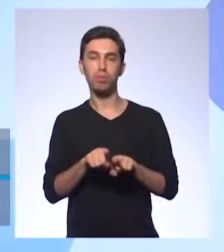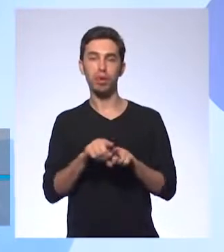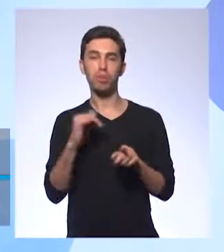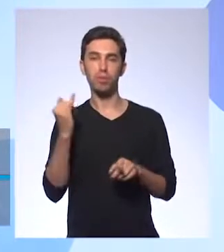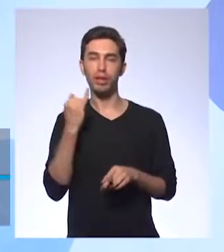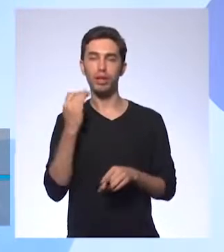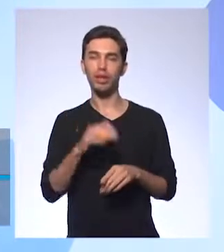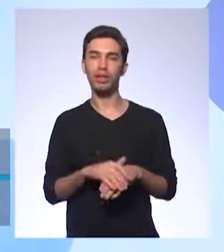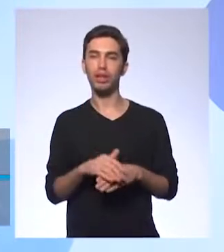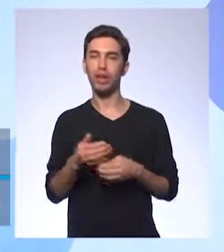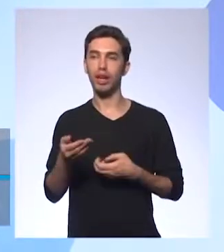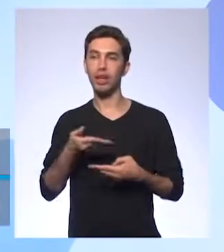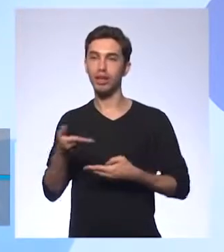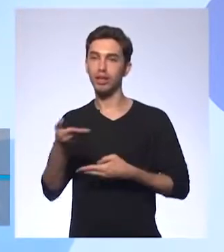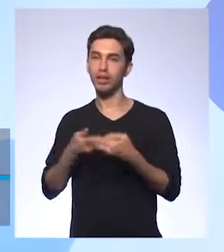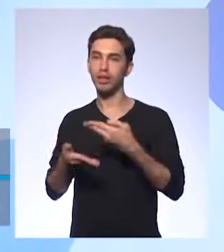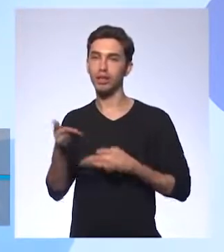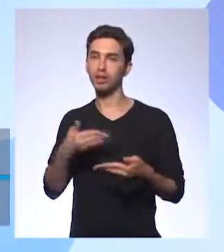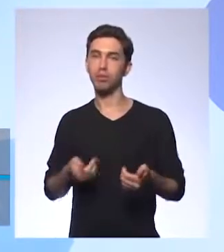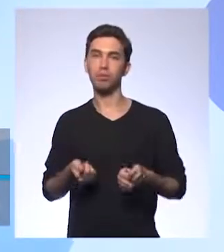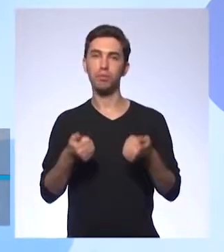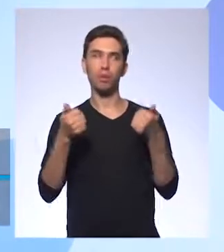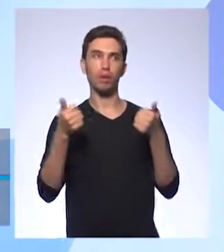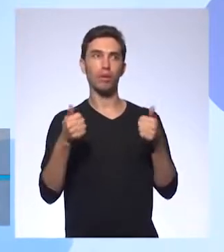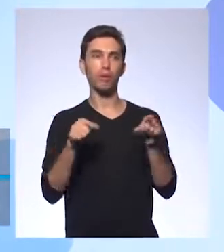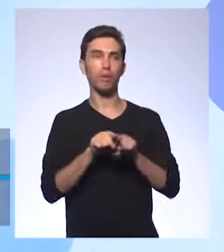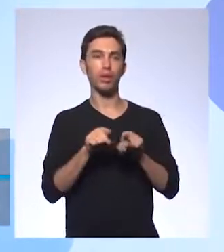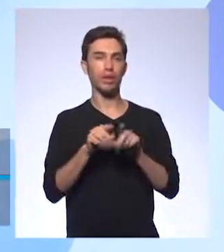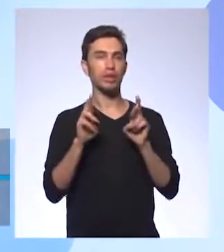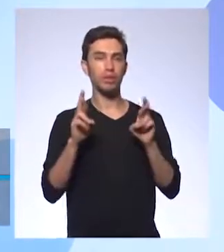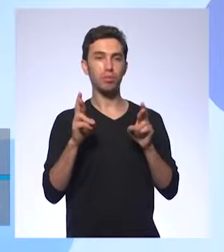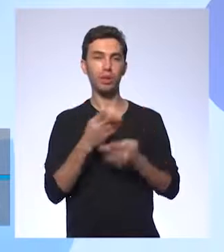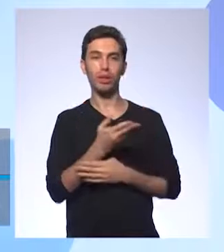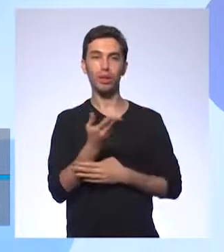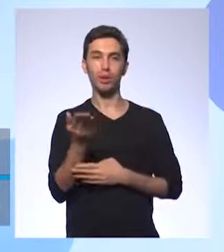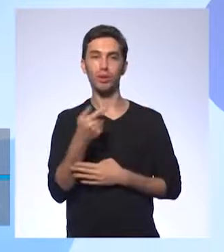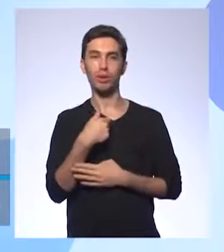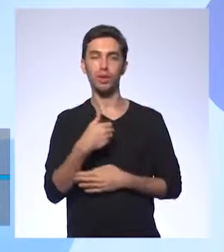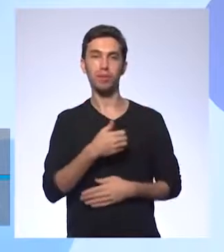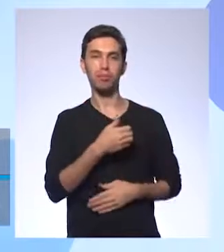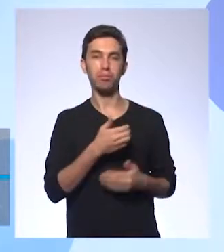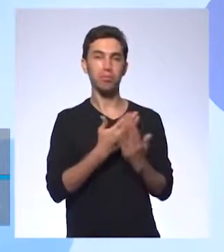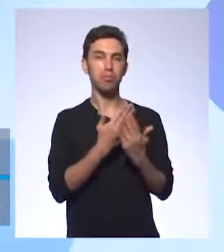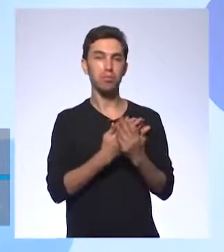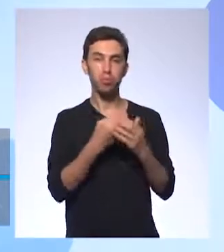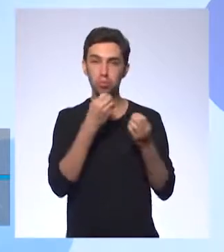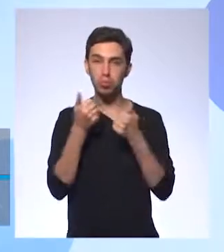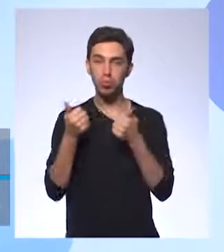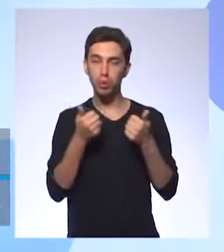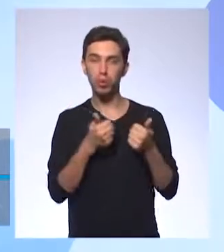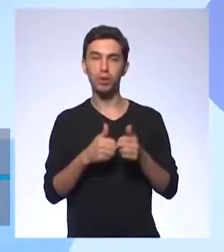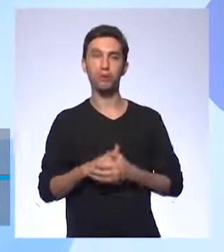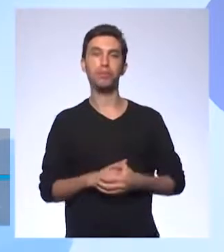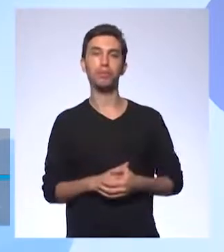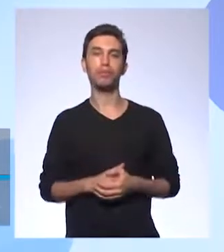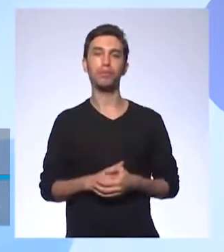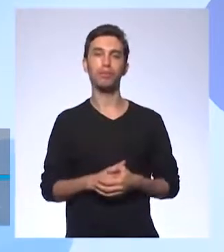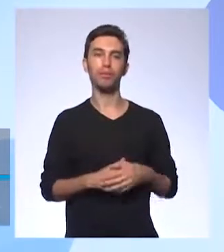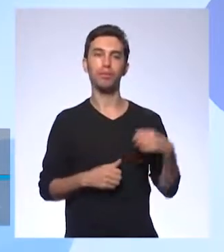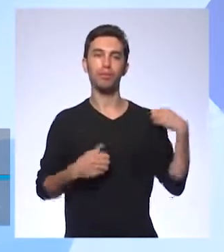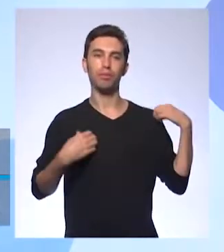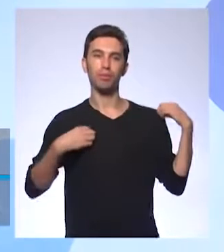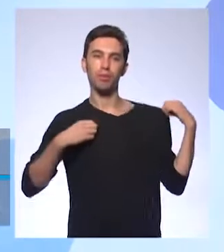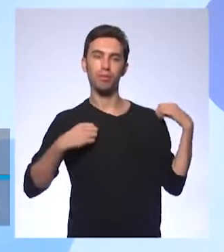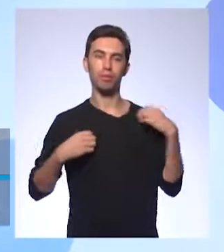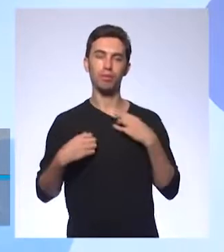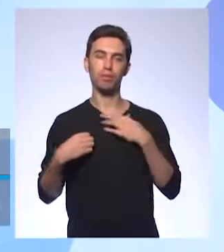da nossa interação por aqui. E esperamos aí que a gente todos tenham aí uma boa aula. Aliás, deixa eu também